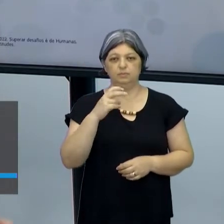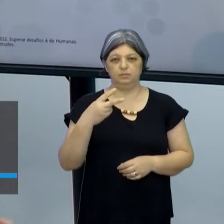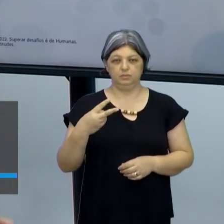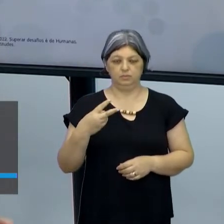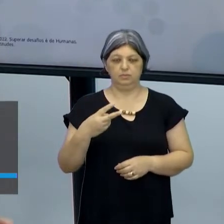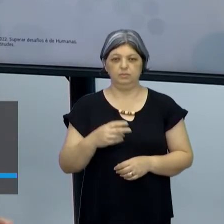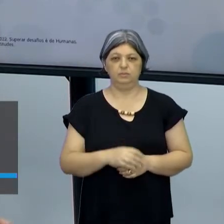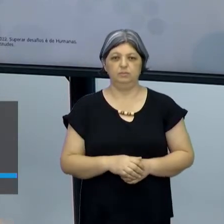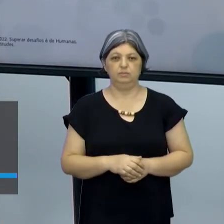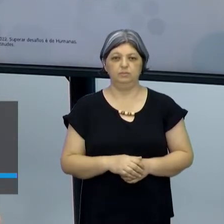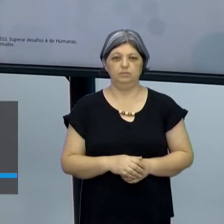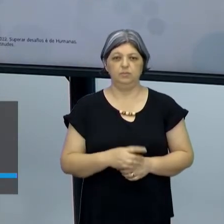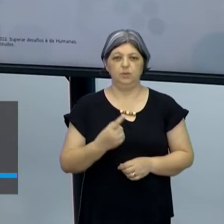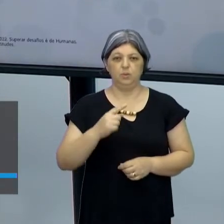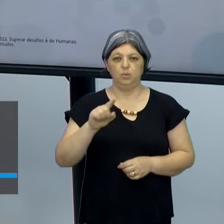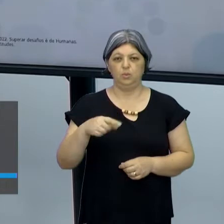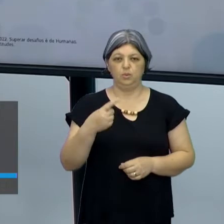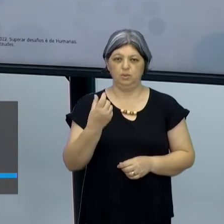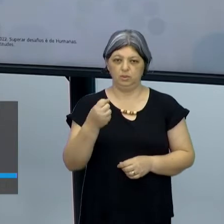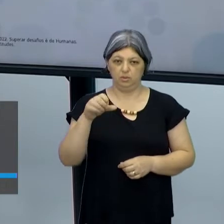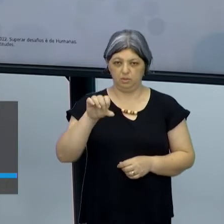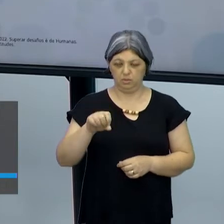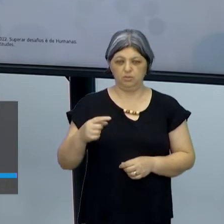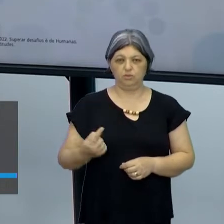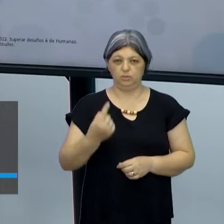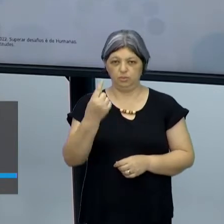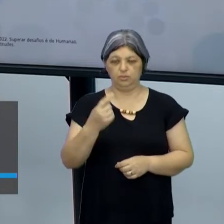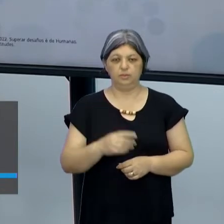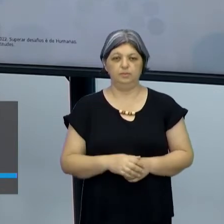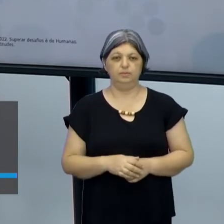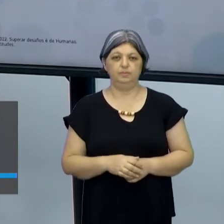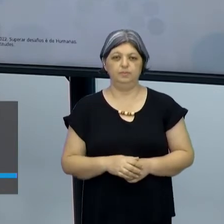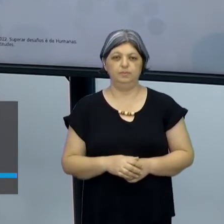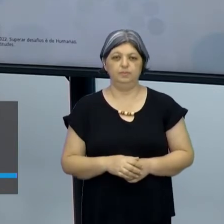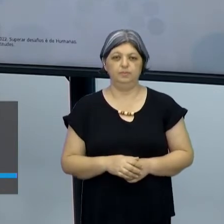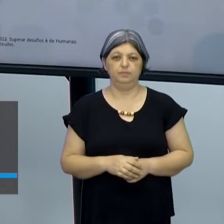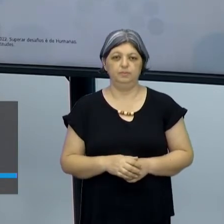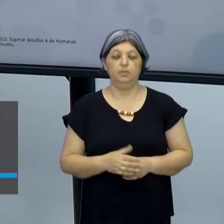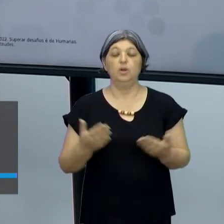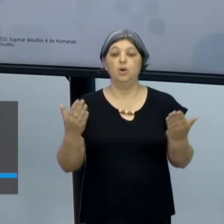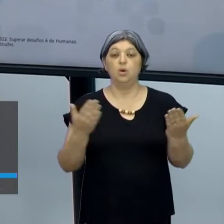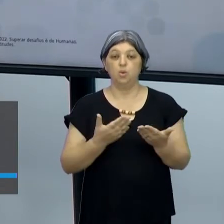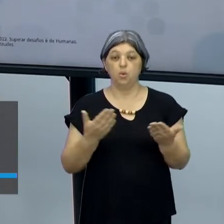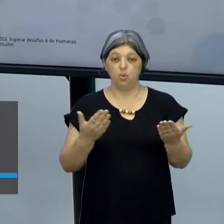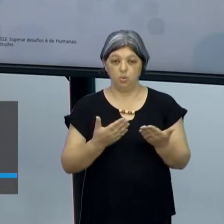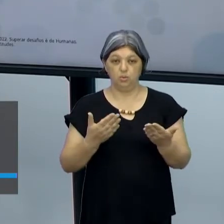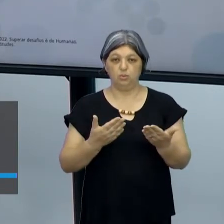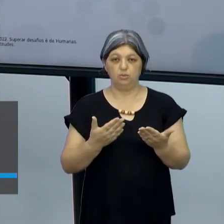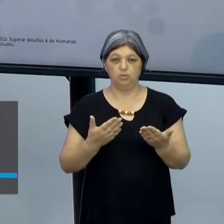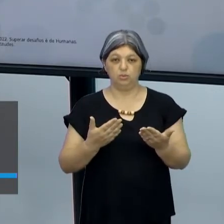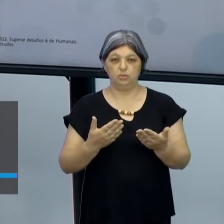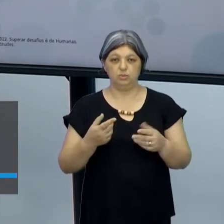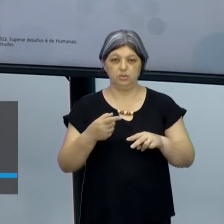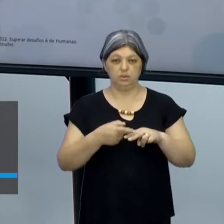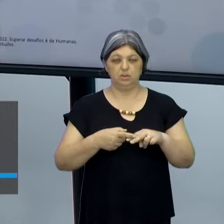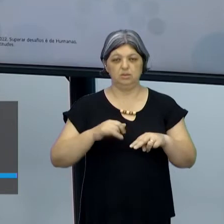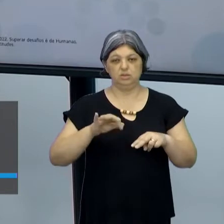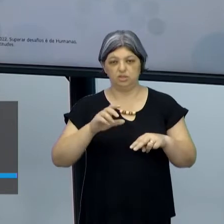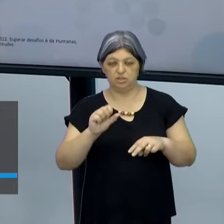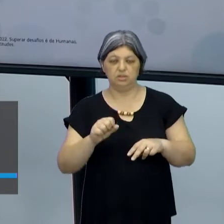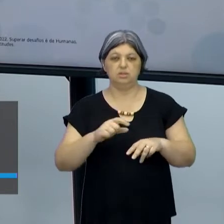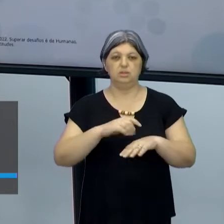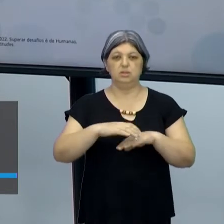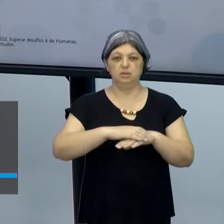anos, 1,89 m de altura. Hoje eu estou vestido com uma calça jeans,